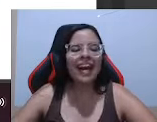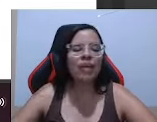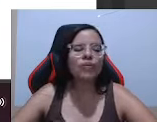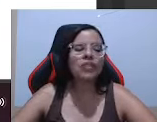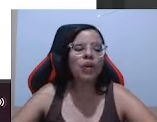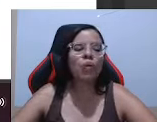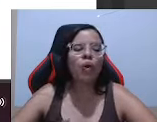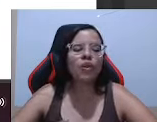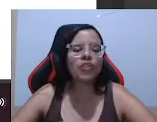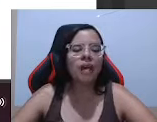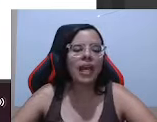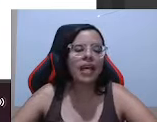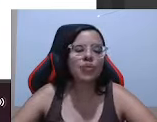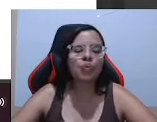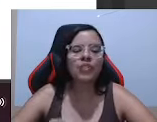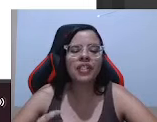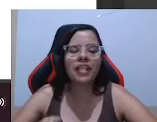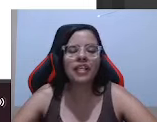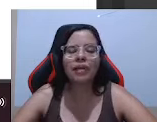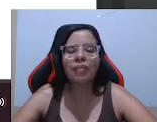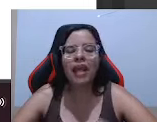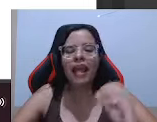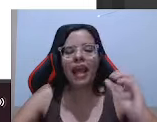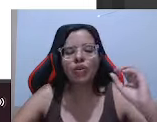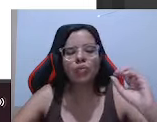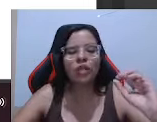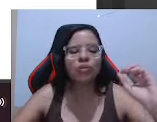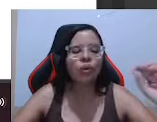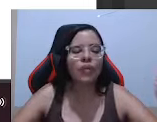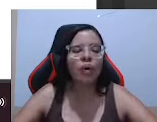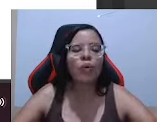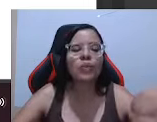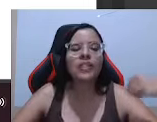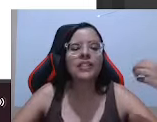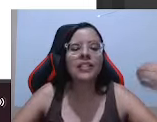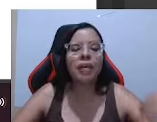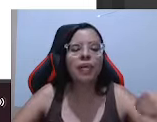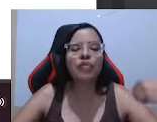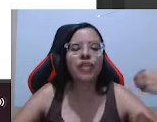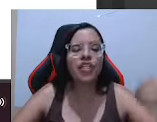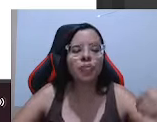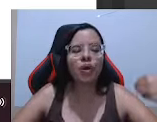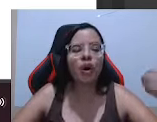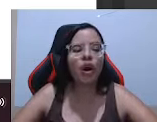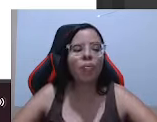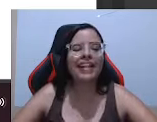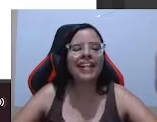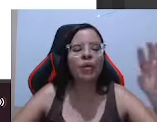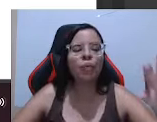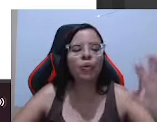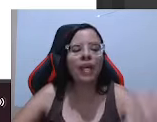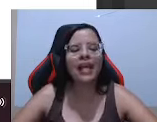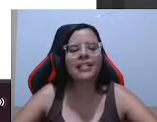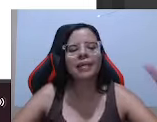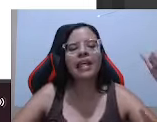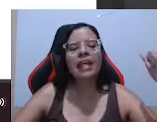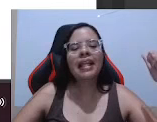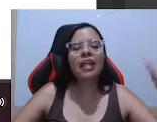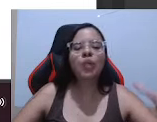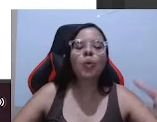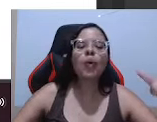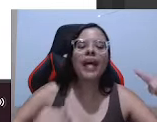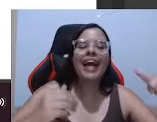três cargos são os mesmos e também é os mesmos conteúdos que sempre a Vunesp cobra: língua